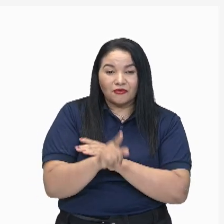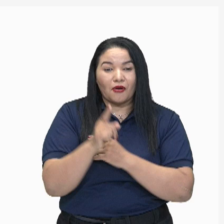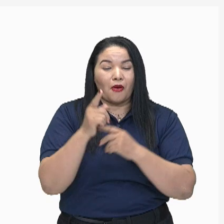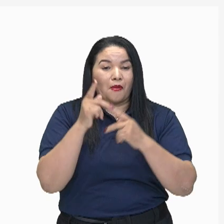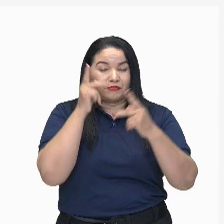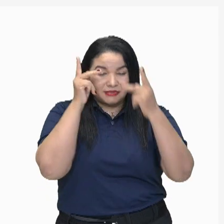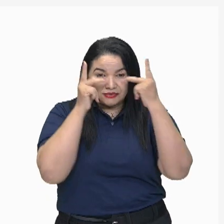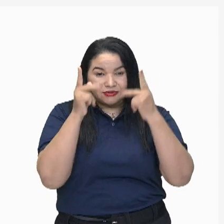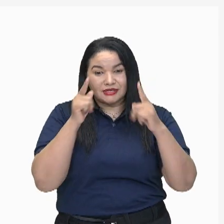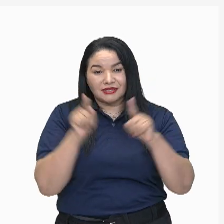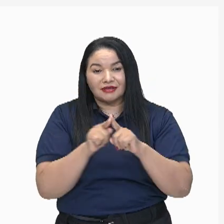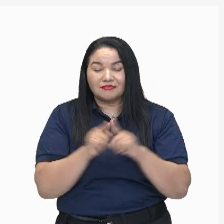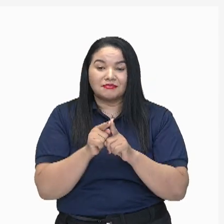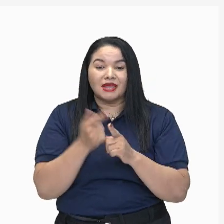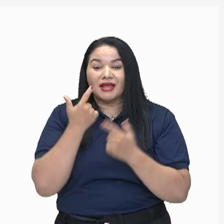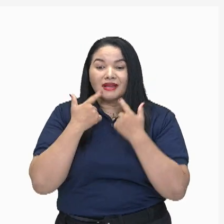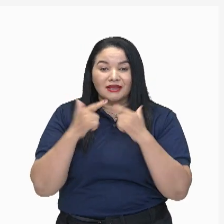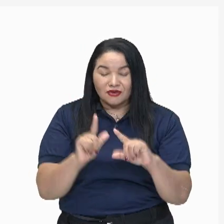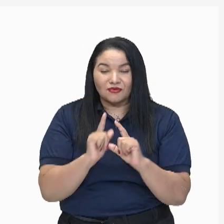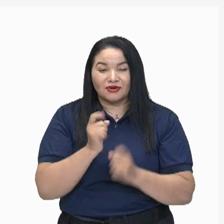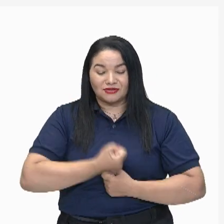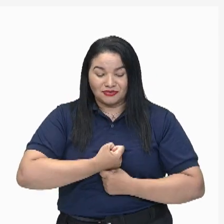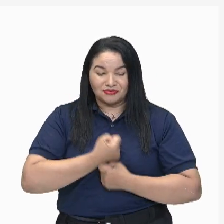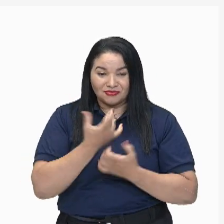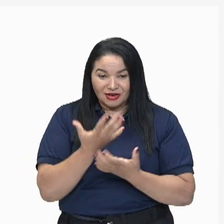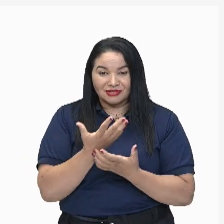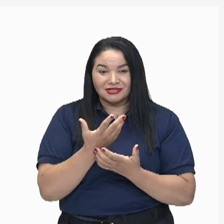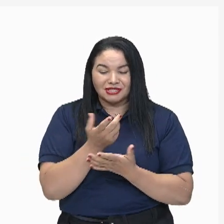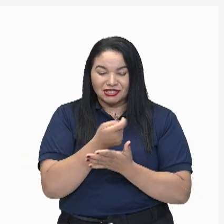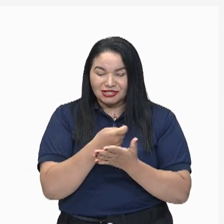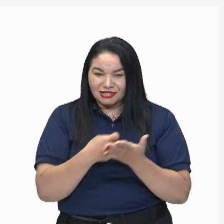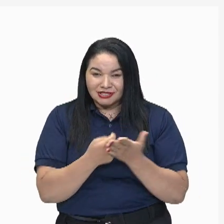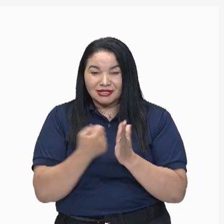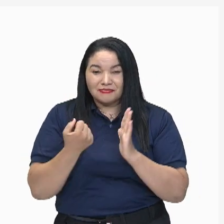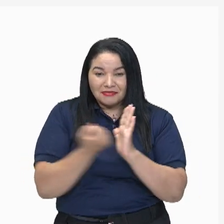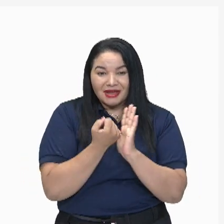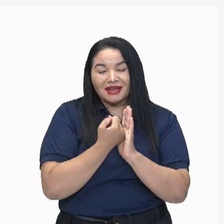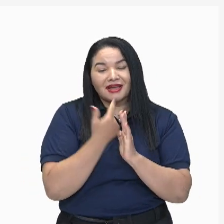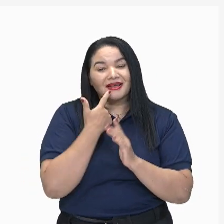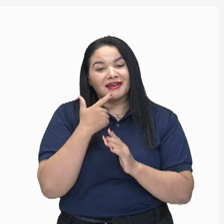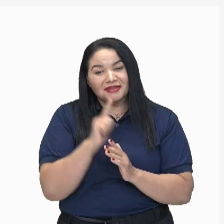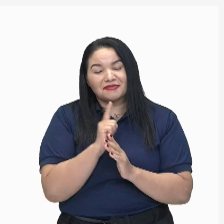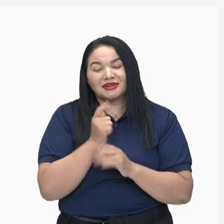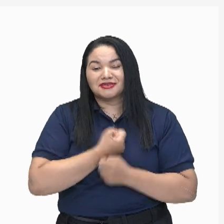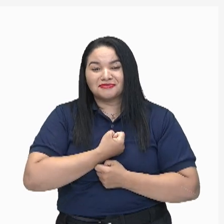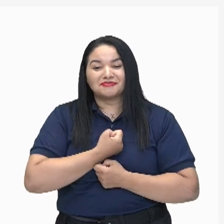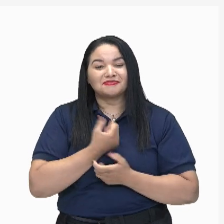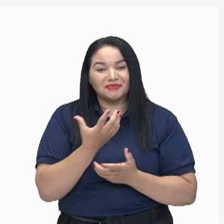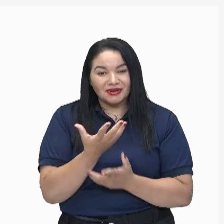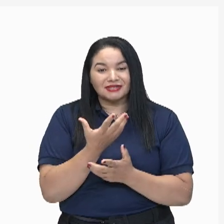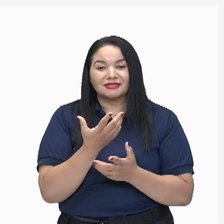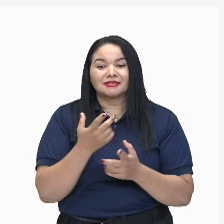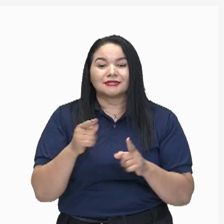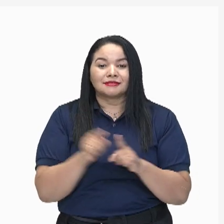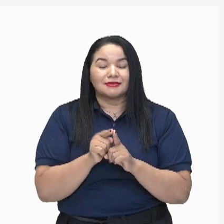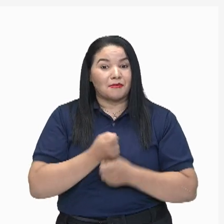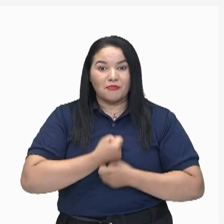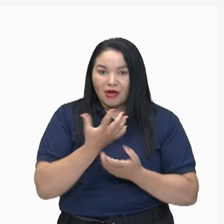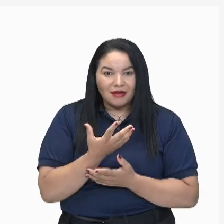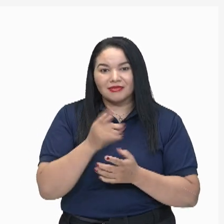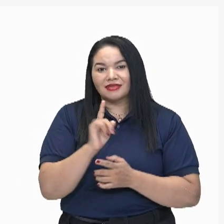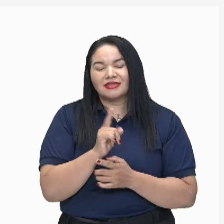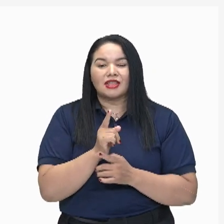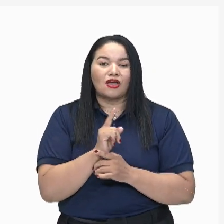uma linguagem poética, uma escrita marcada por uma linguagem poética e reflexiva. Não é poema,